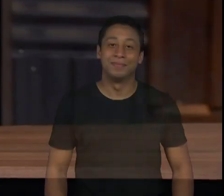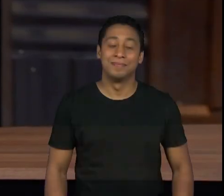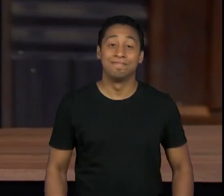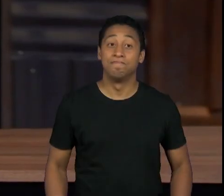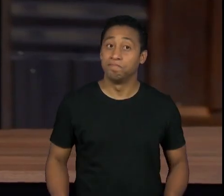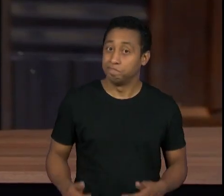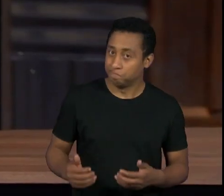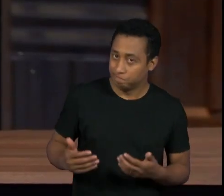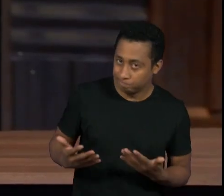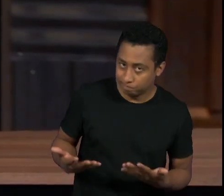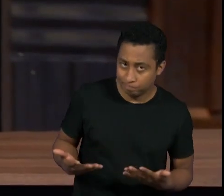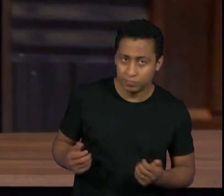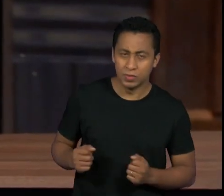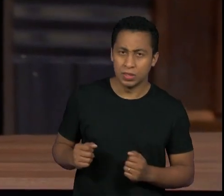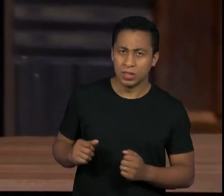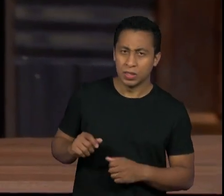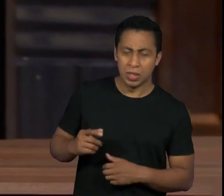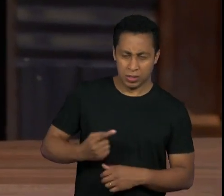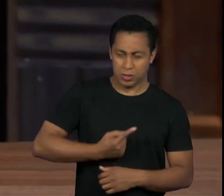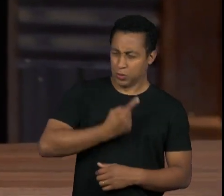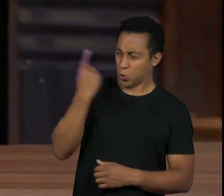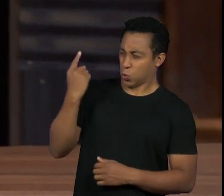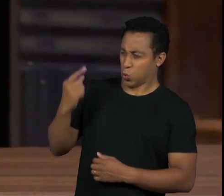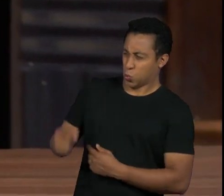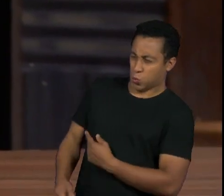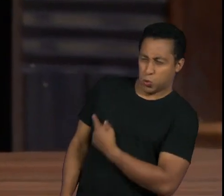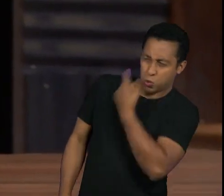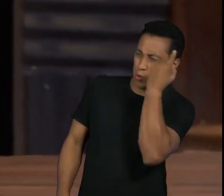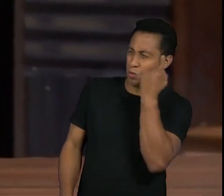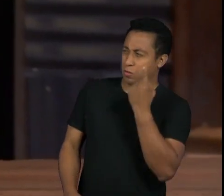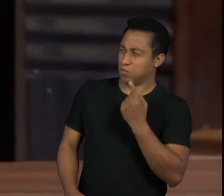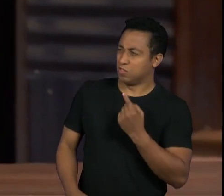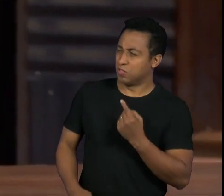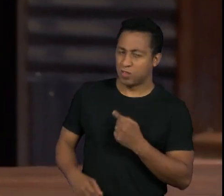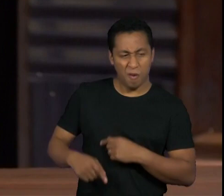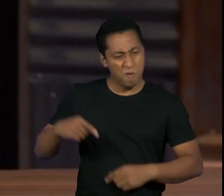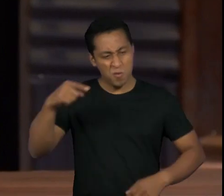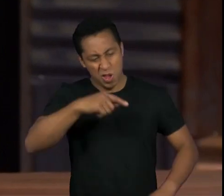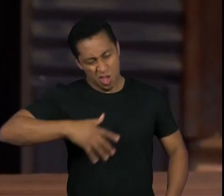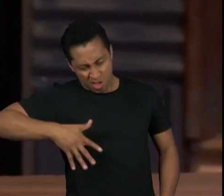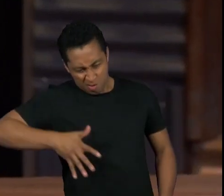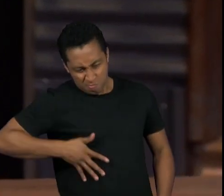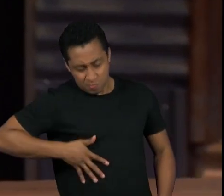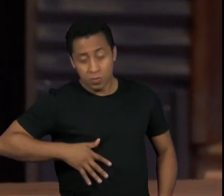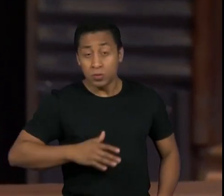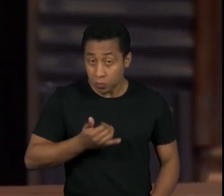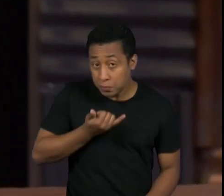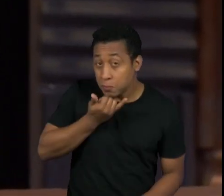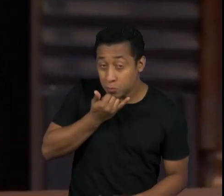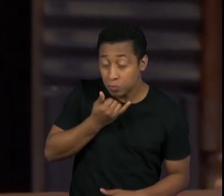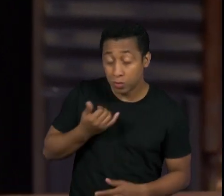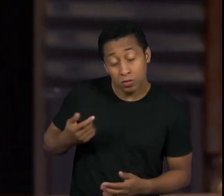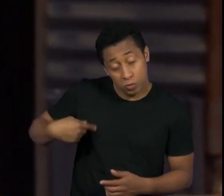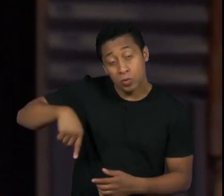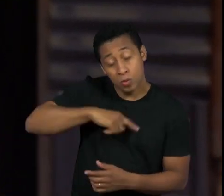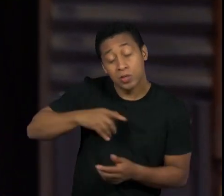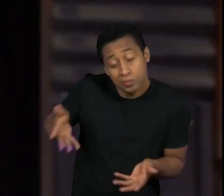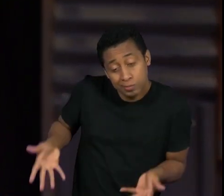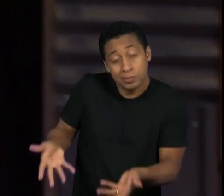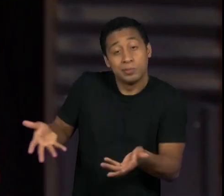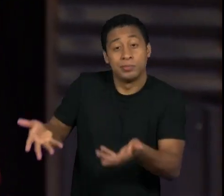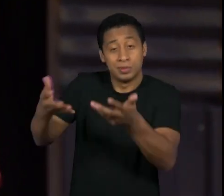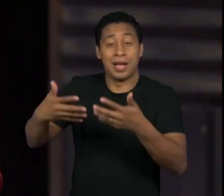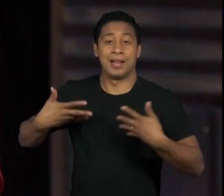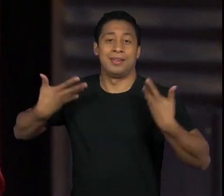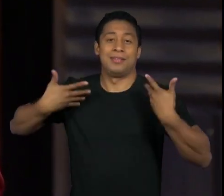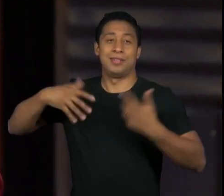Apesar de tanto não, tanta marginalidade, somos nós a alegria da cidade. versos de Jorge